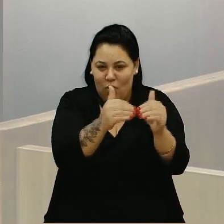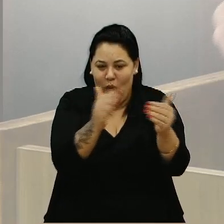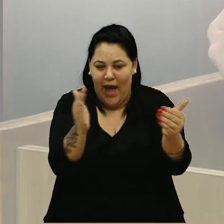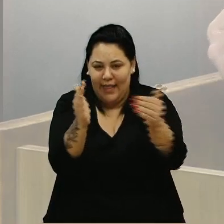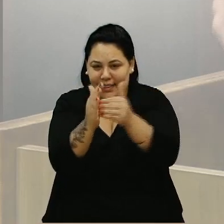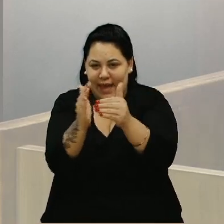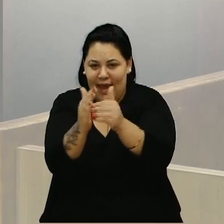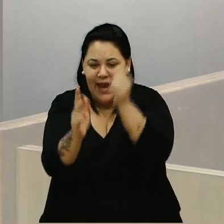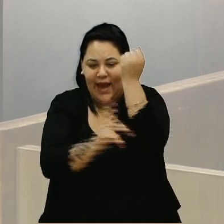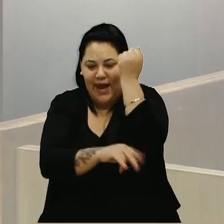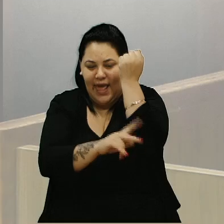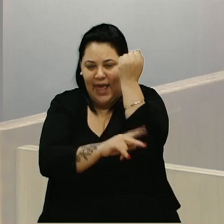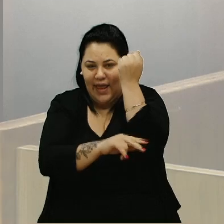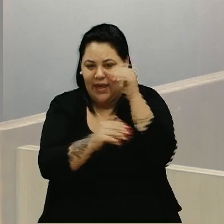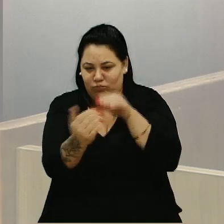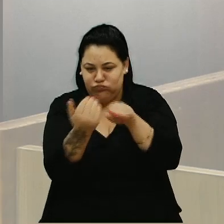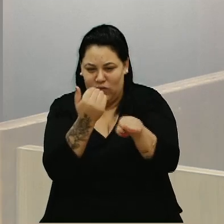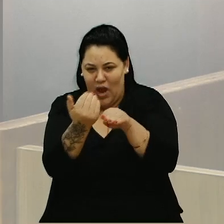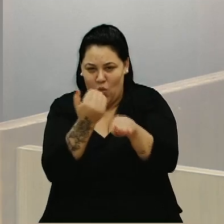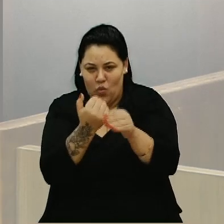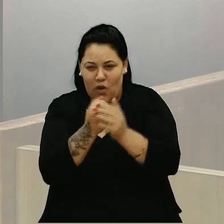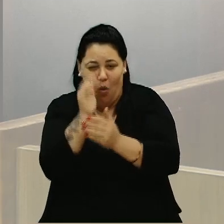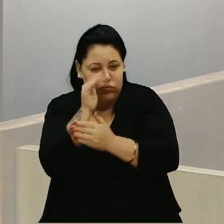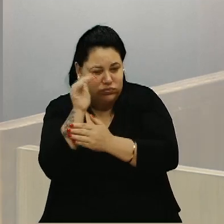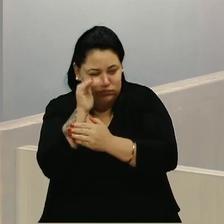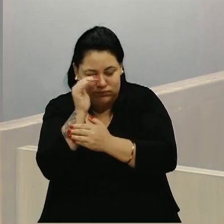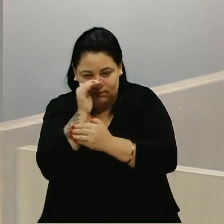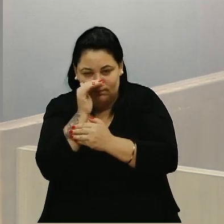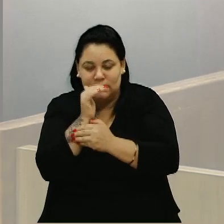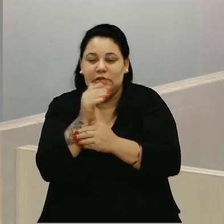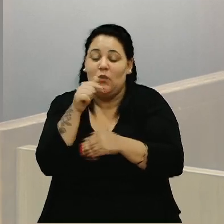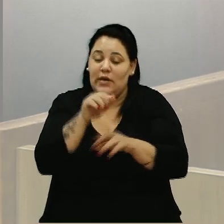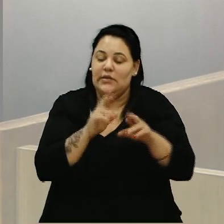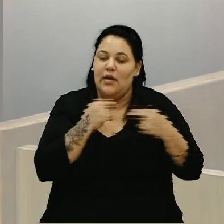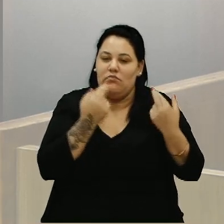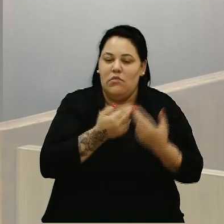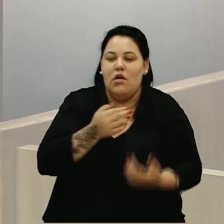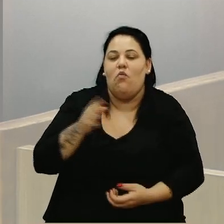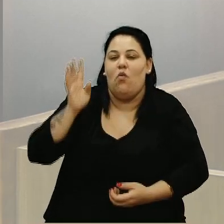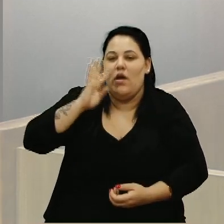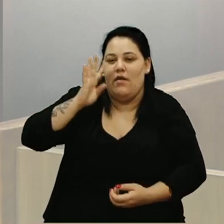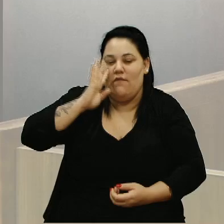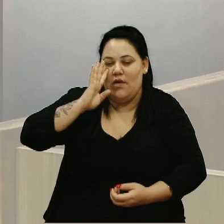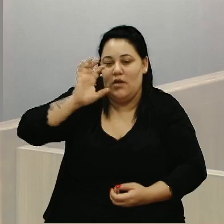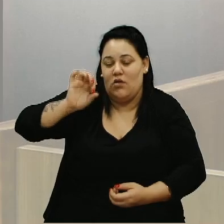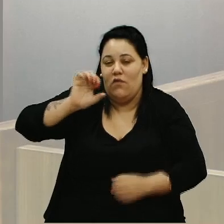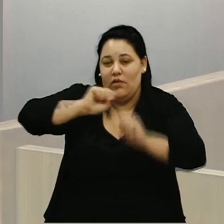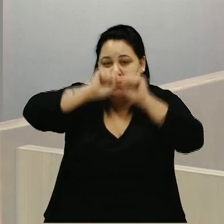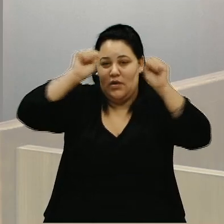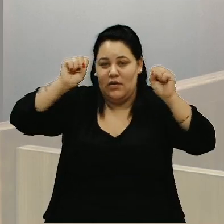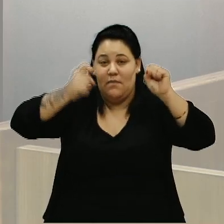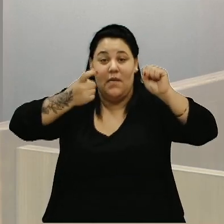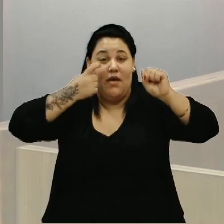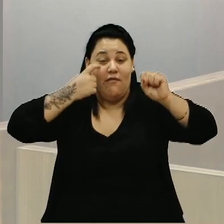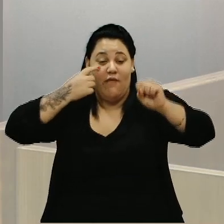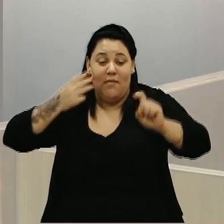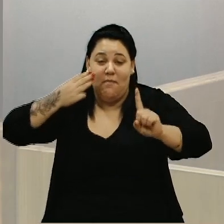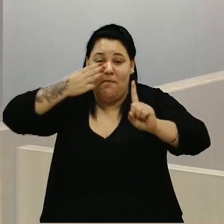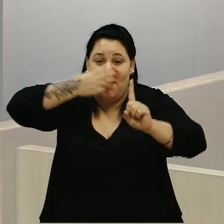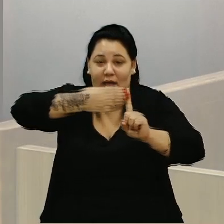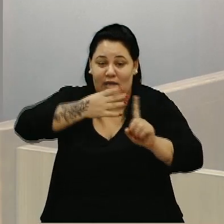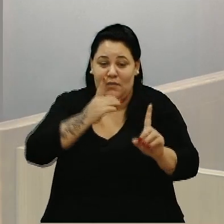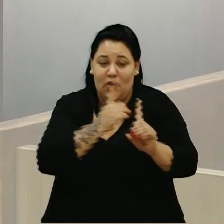dessa quarta-feira às 9 horas da manhã foi para traçar metas, achar vias alternativas para